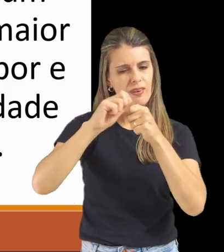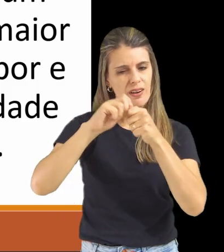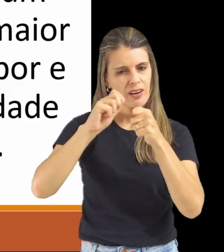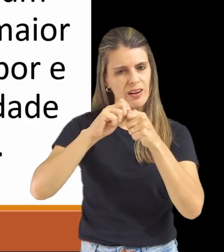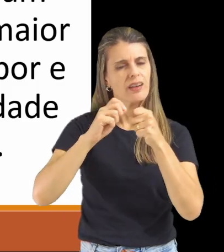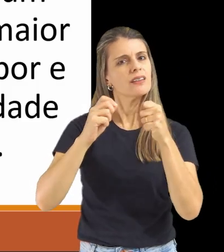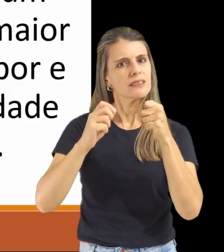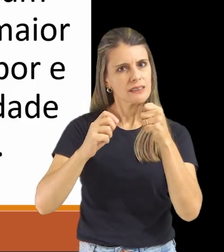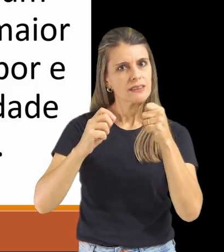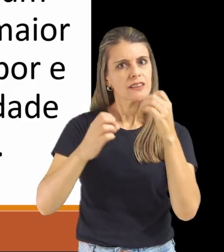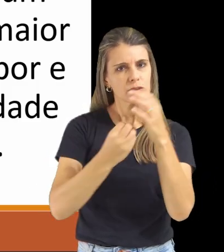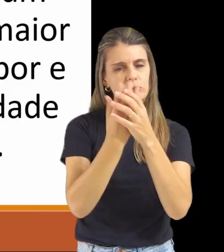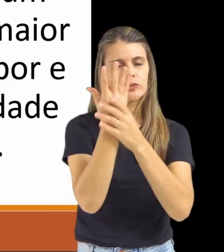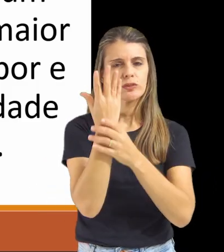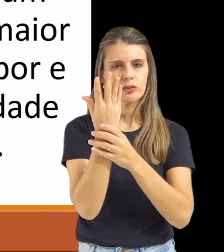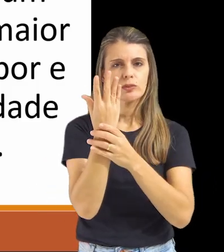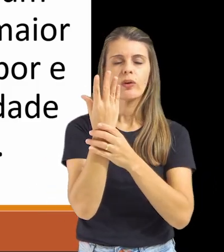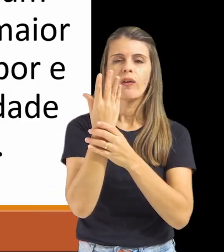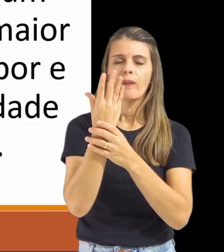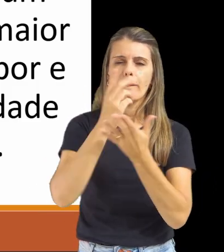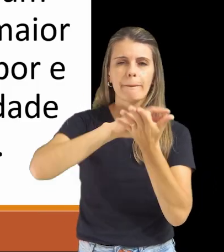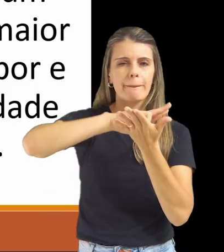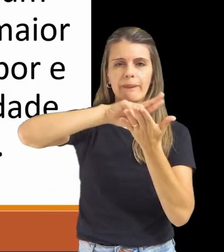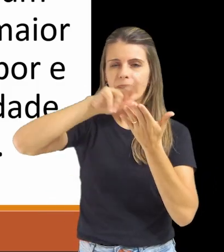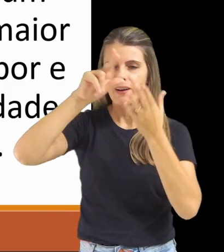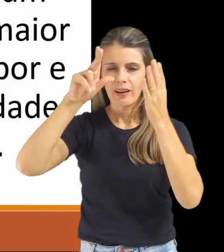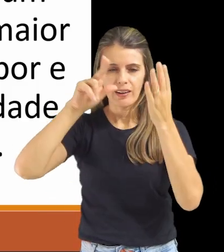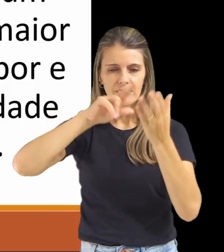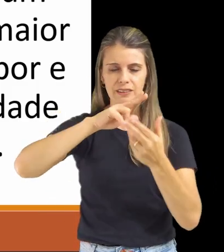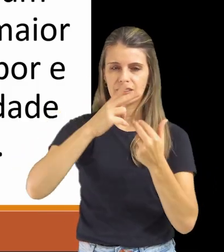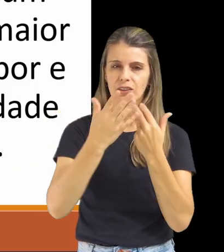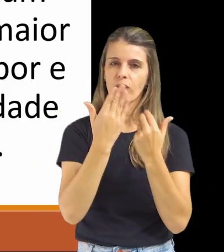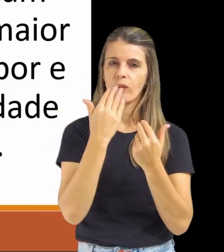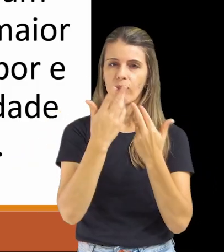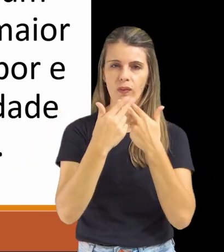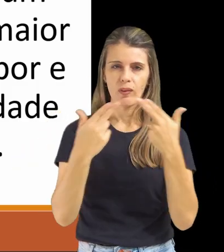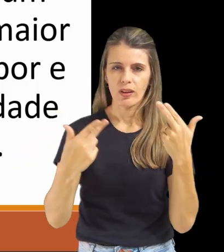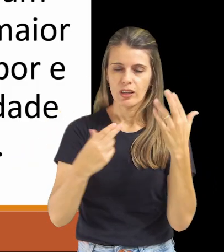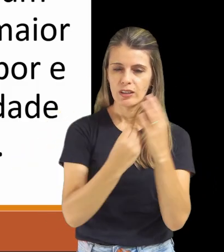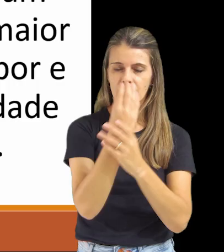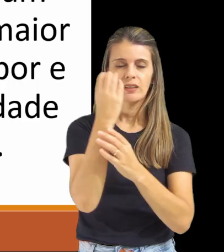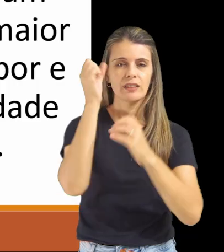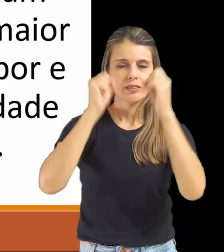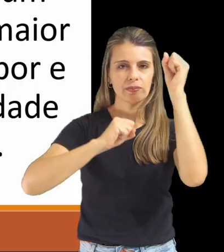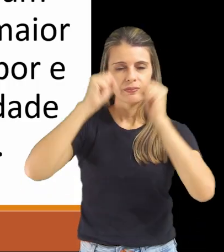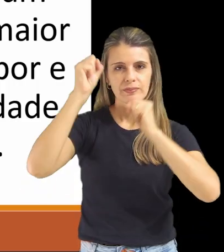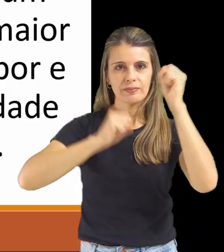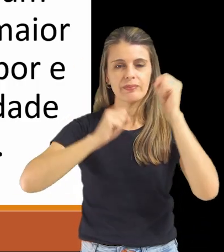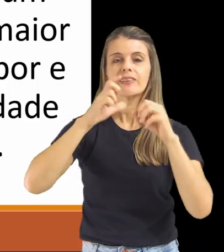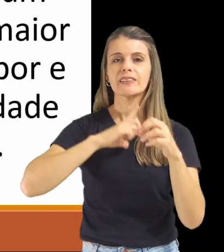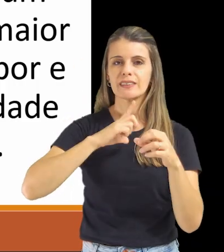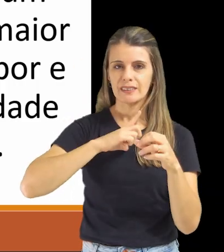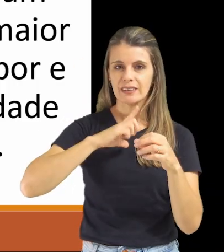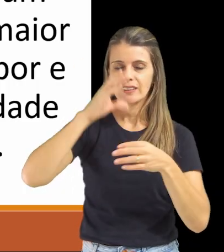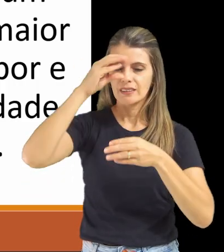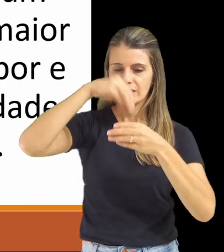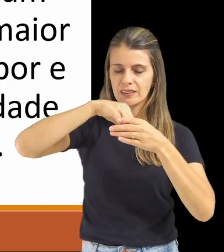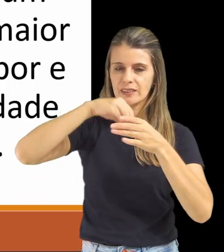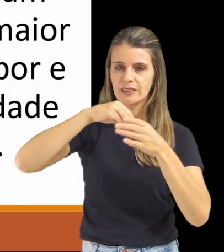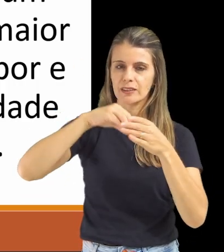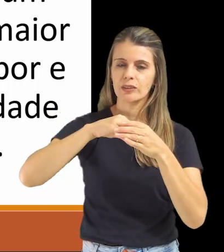né? Todos os produtos industrializados que contêm substâncias de natureza lipídicas, na sua maioria tem a gordura